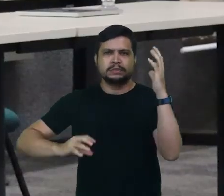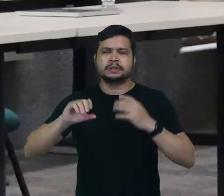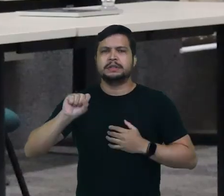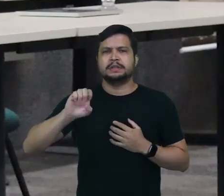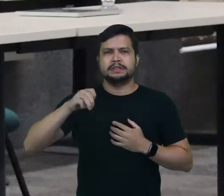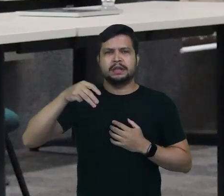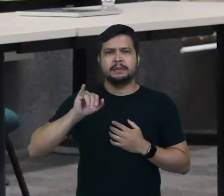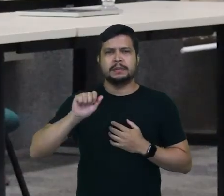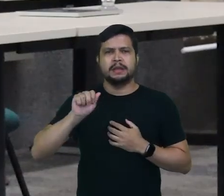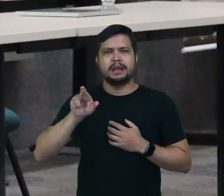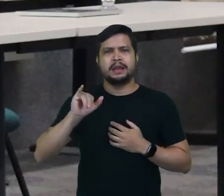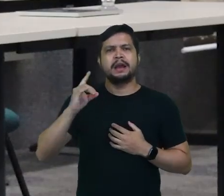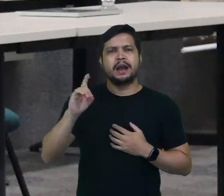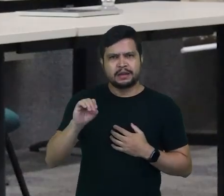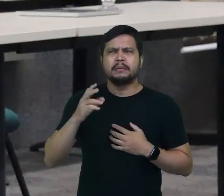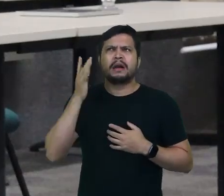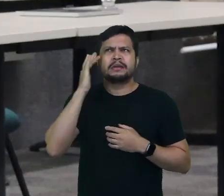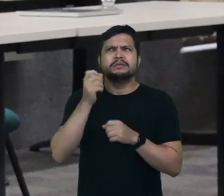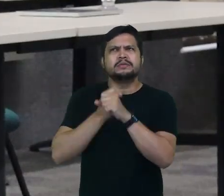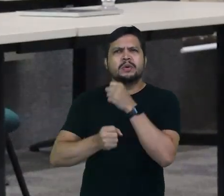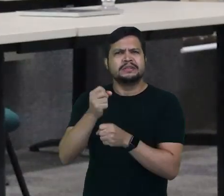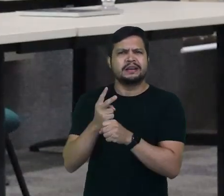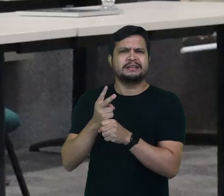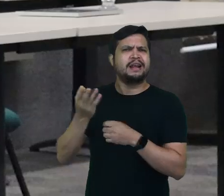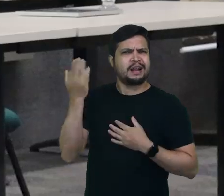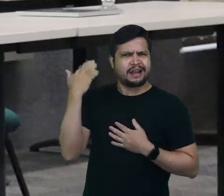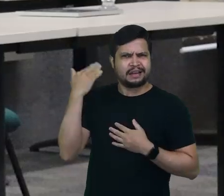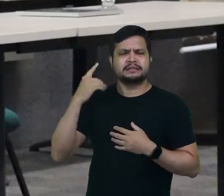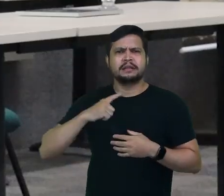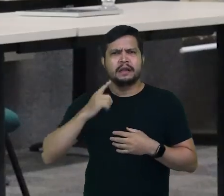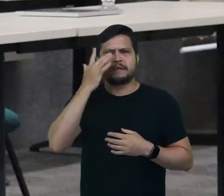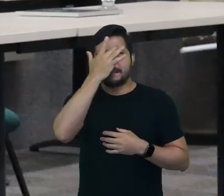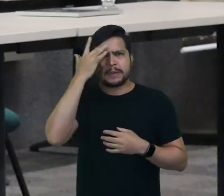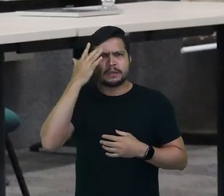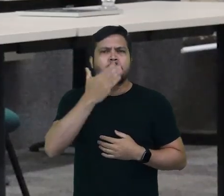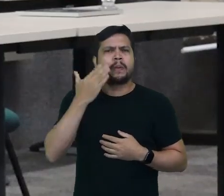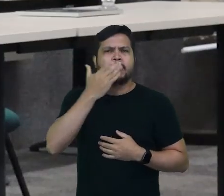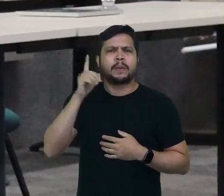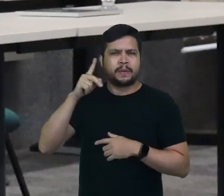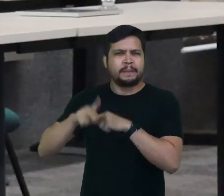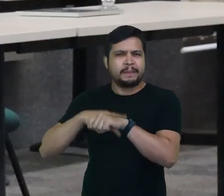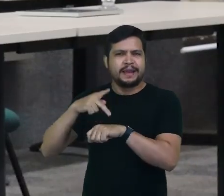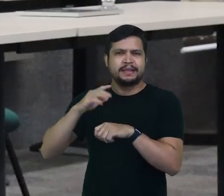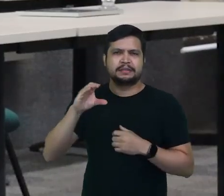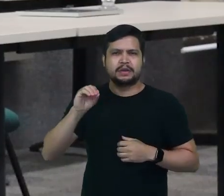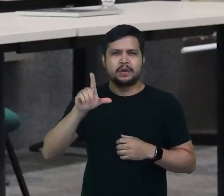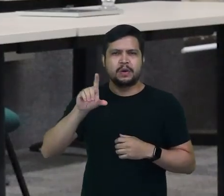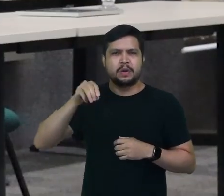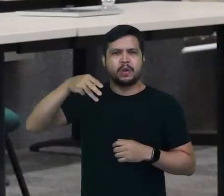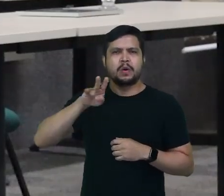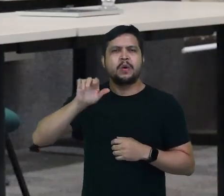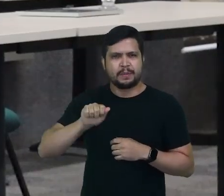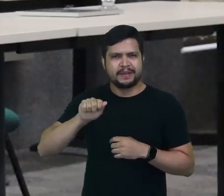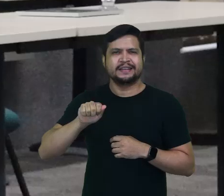Então, a gente tem, eu acho que há uns 2 anos atrás, um pessoal até da Colômbia entrou em contato, a gente fez um projeto, submeteu para uma